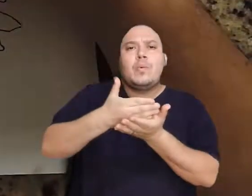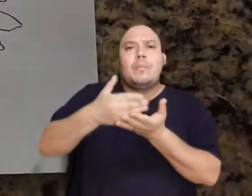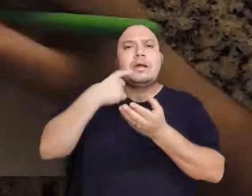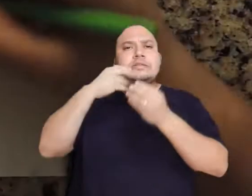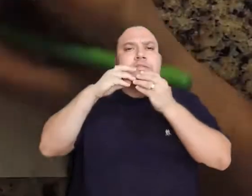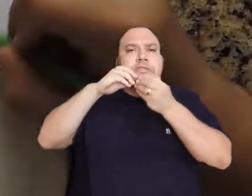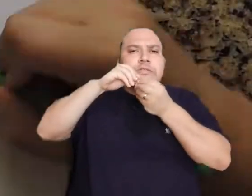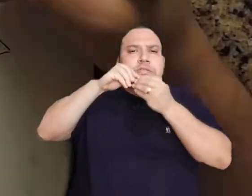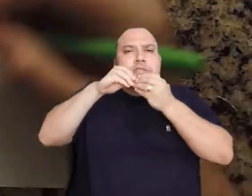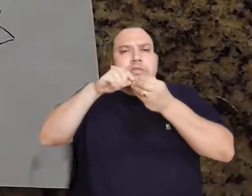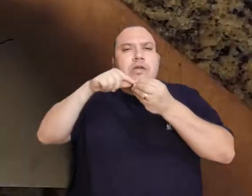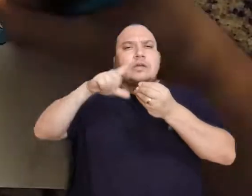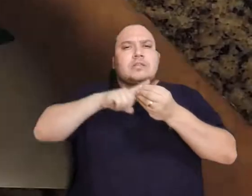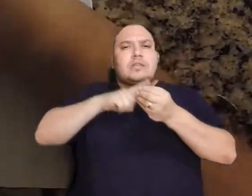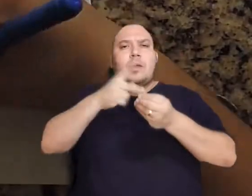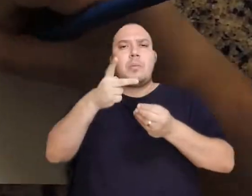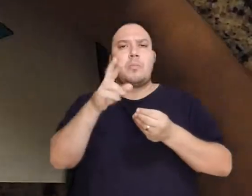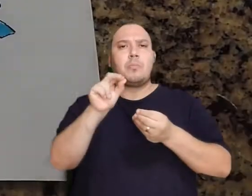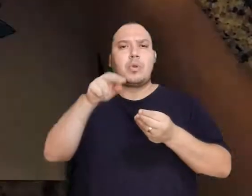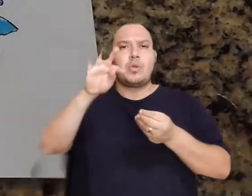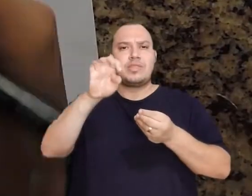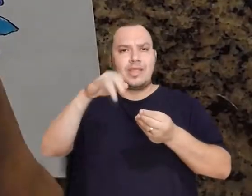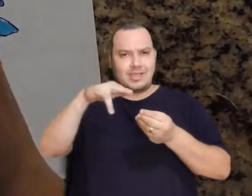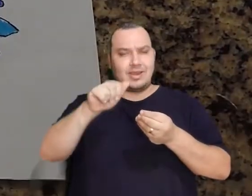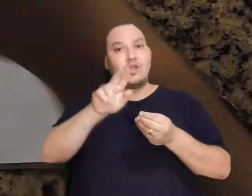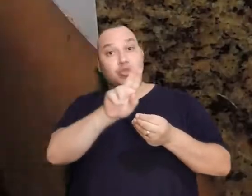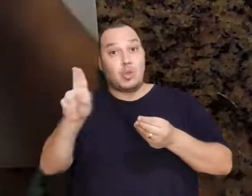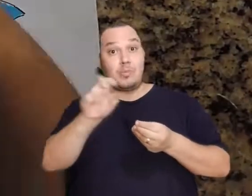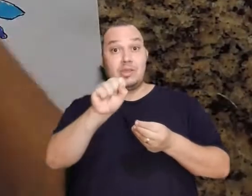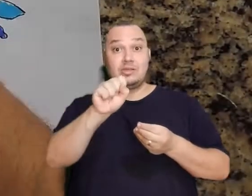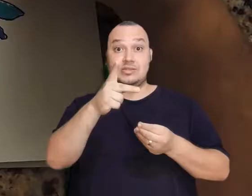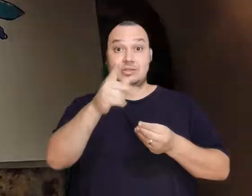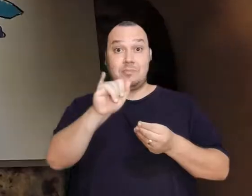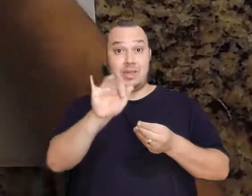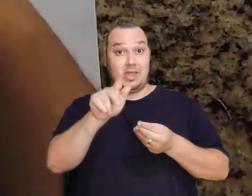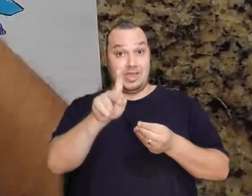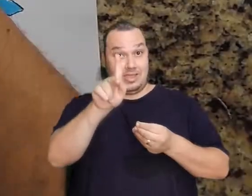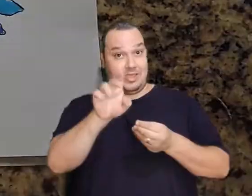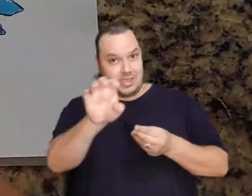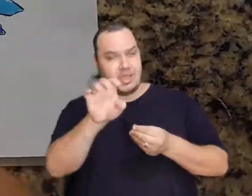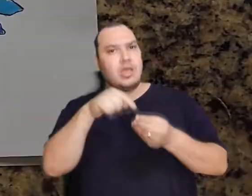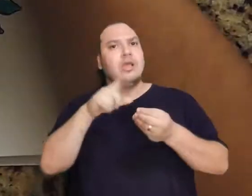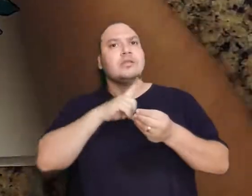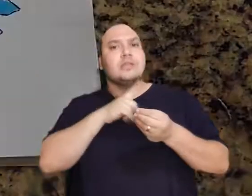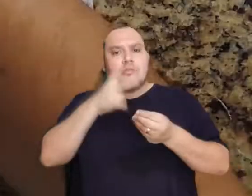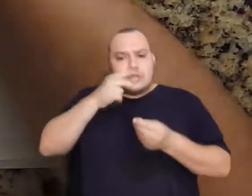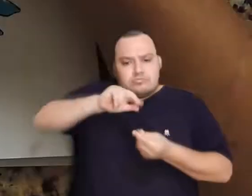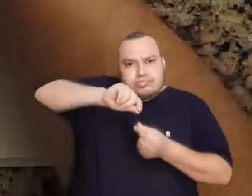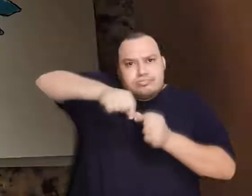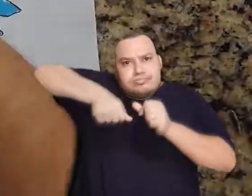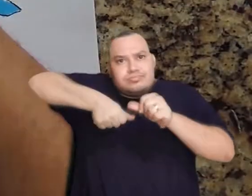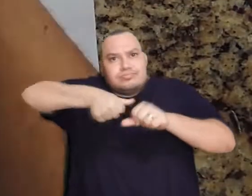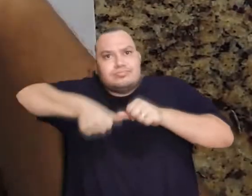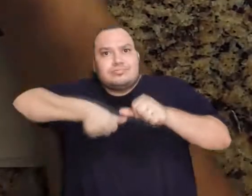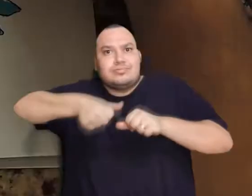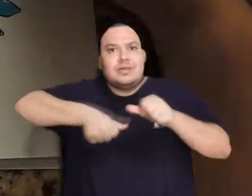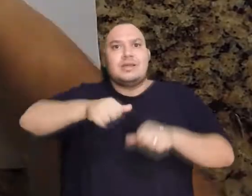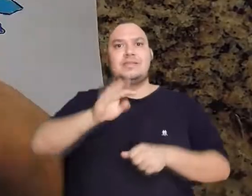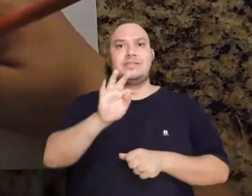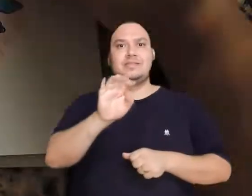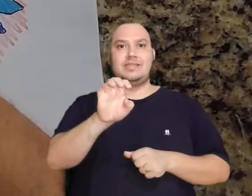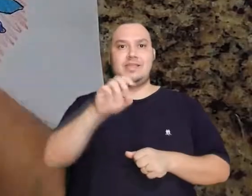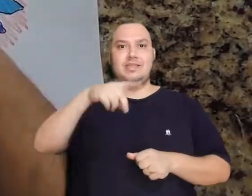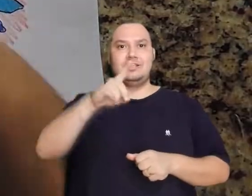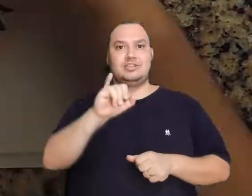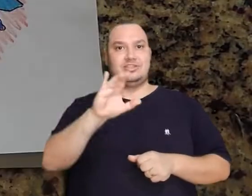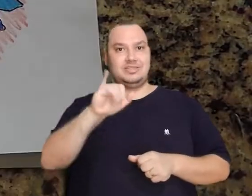Na mucosa, o vírus usa uma proteína denominada spike para se ligar aos receptores da enzima conversora de